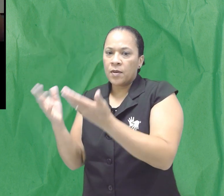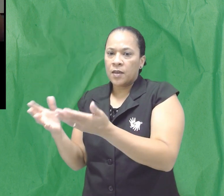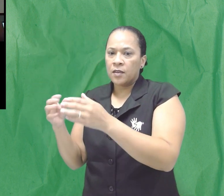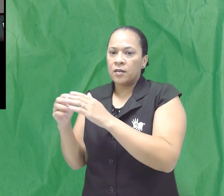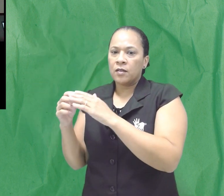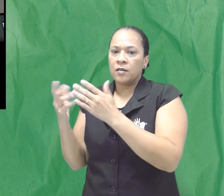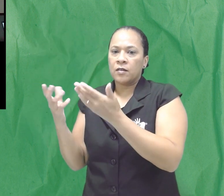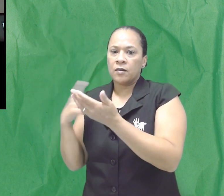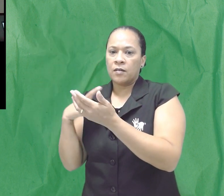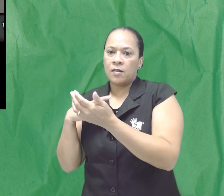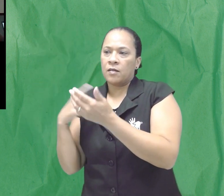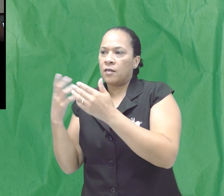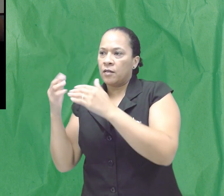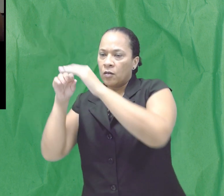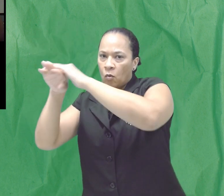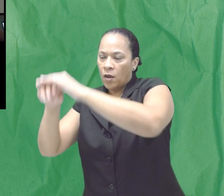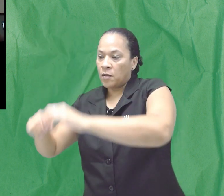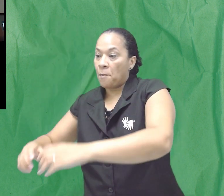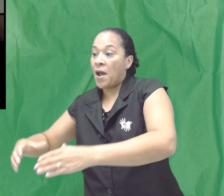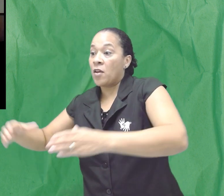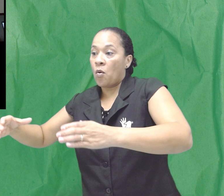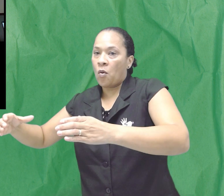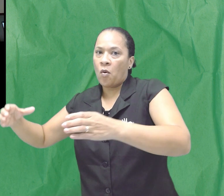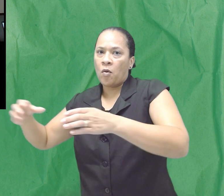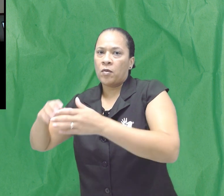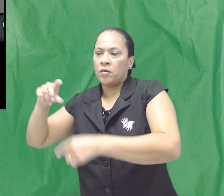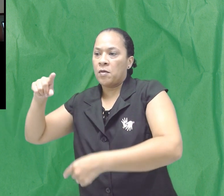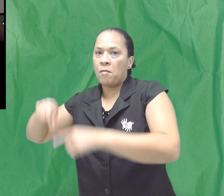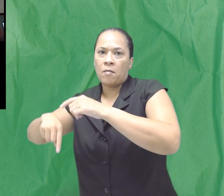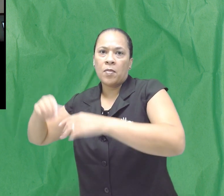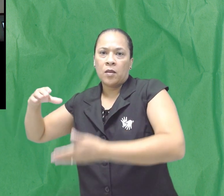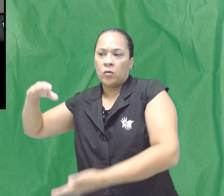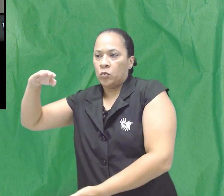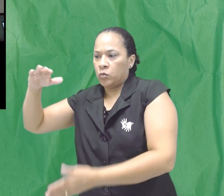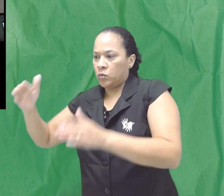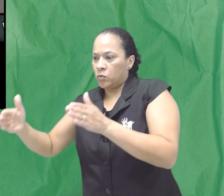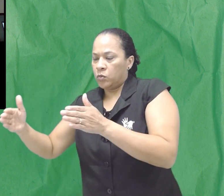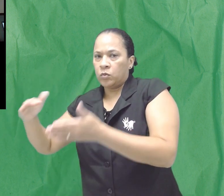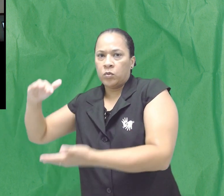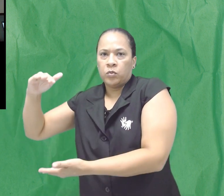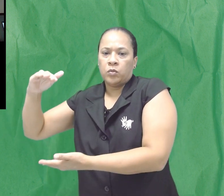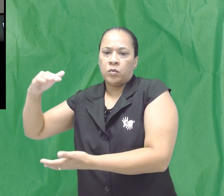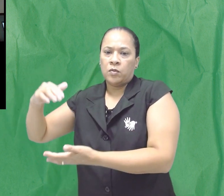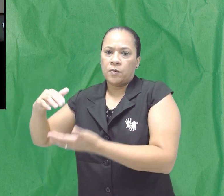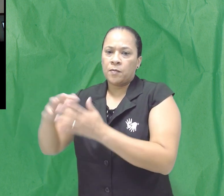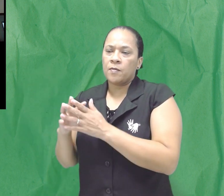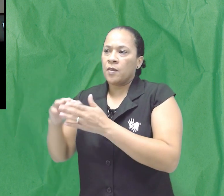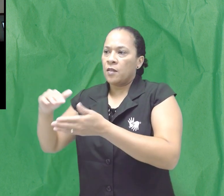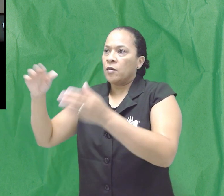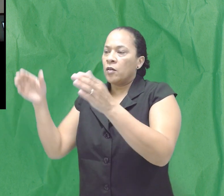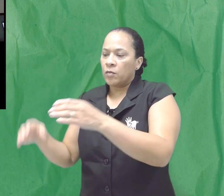ocupando prateleiras em posições maiores, né, posições mais altas, né.